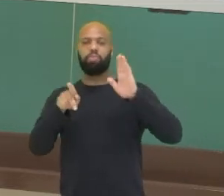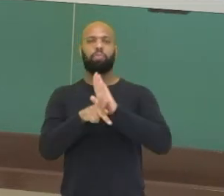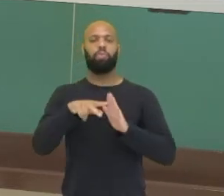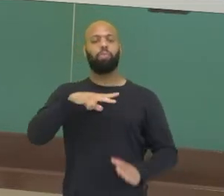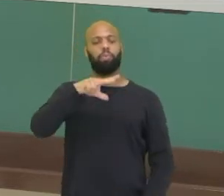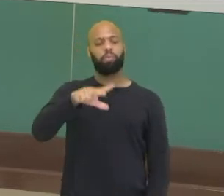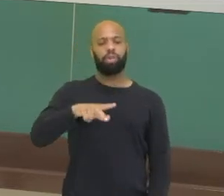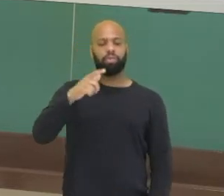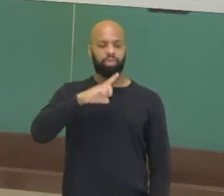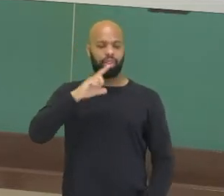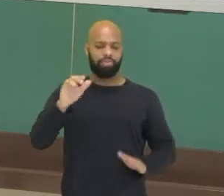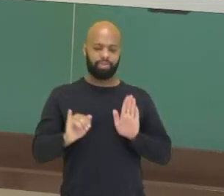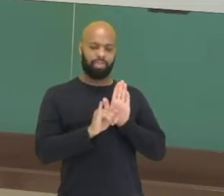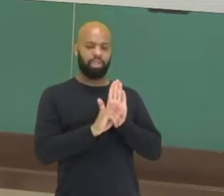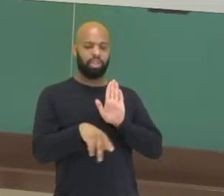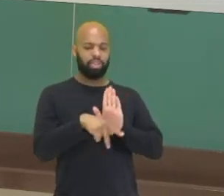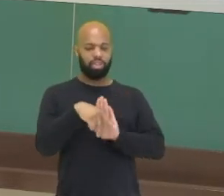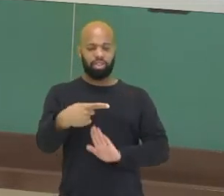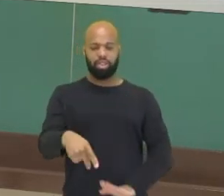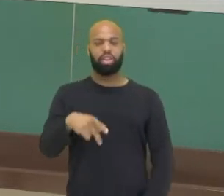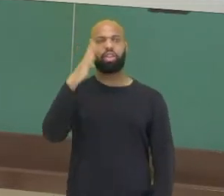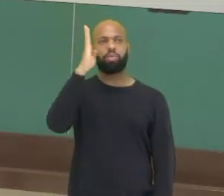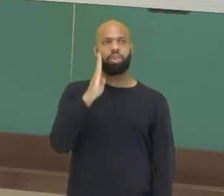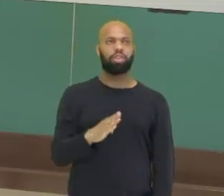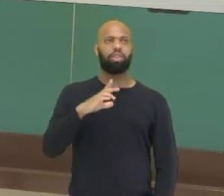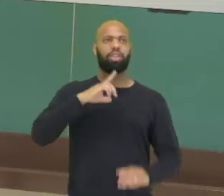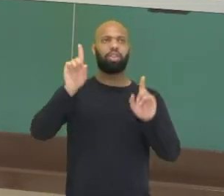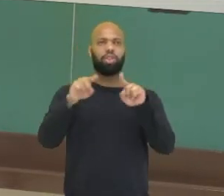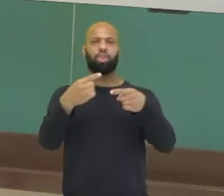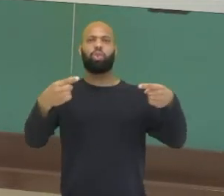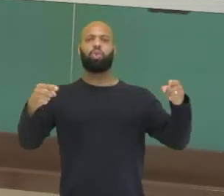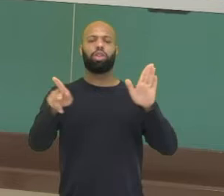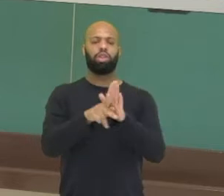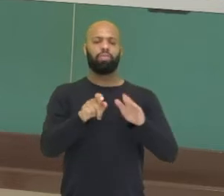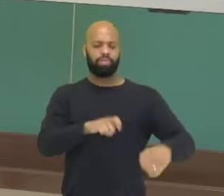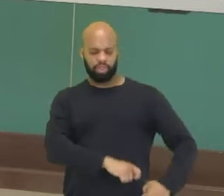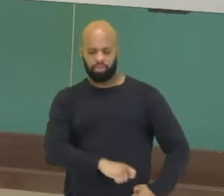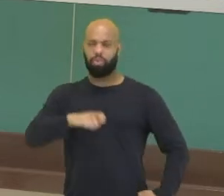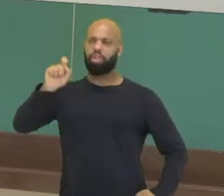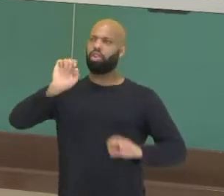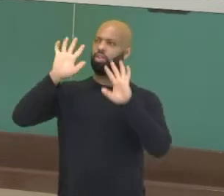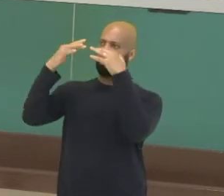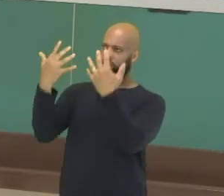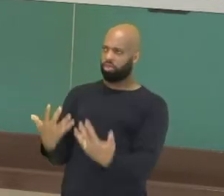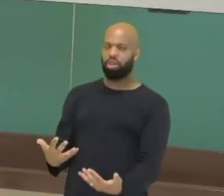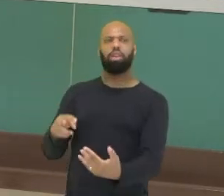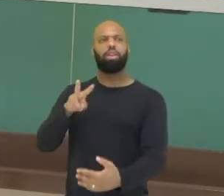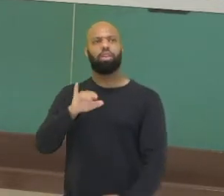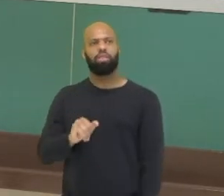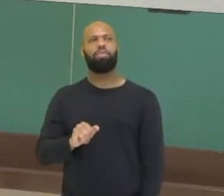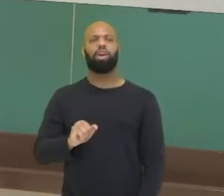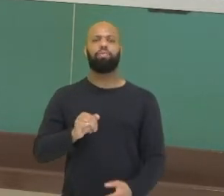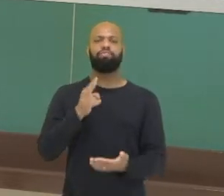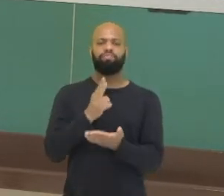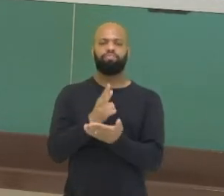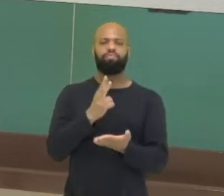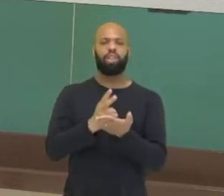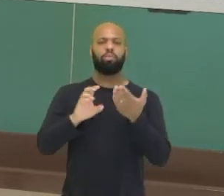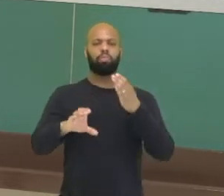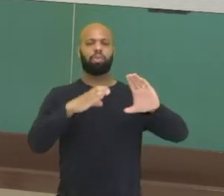uma identidade própria, né? Um hino à independência, né? Uma música que vai ser